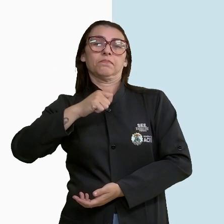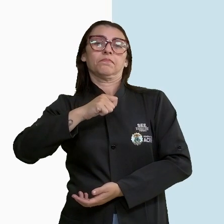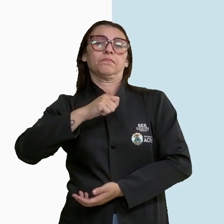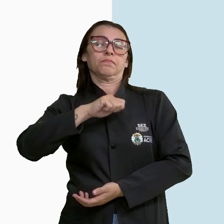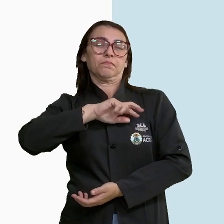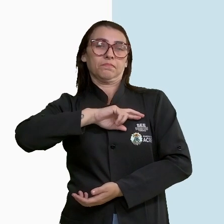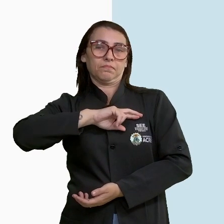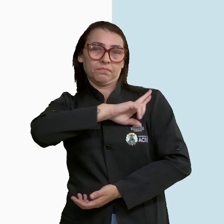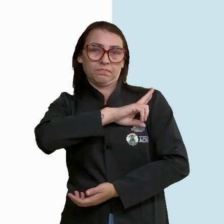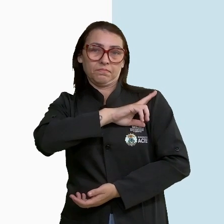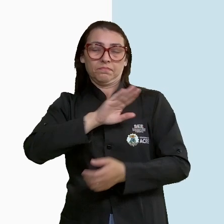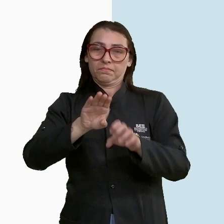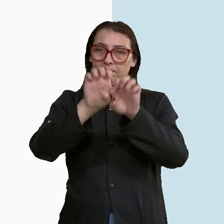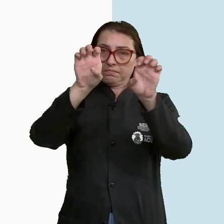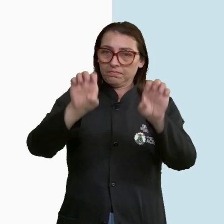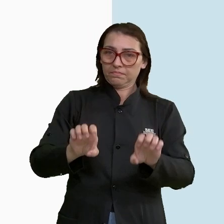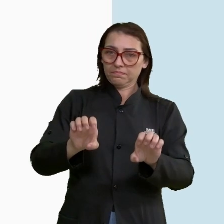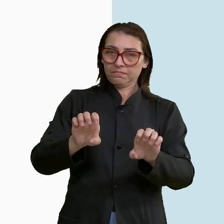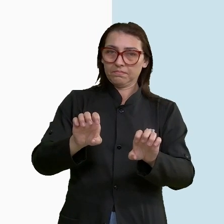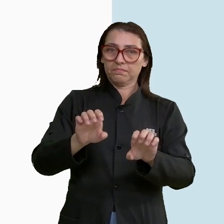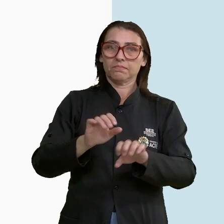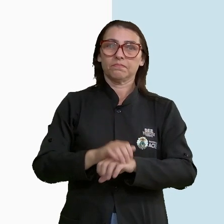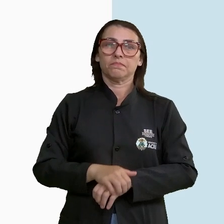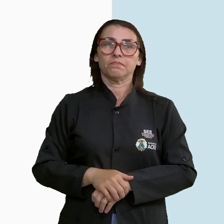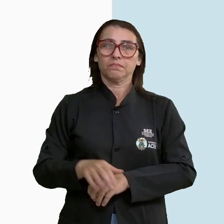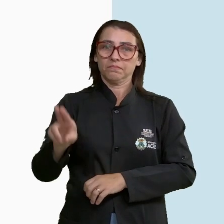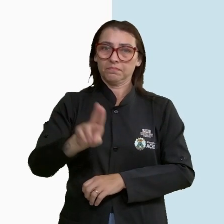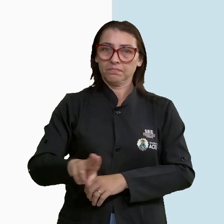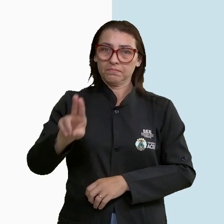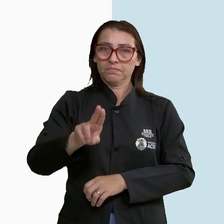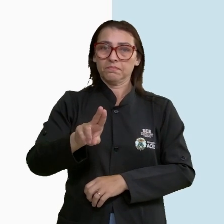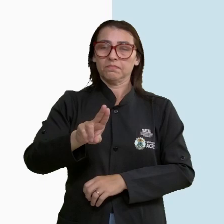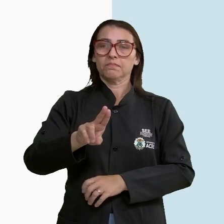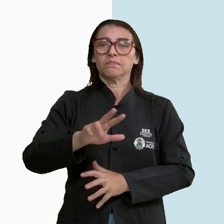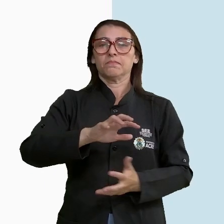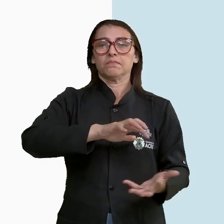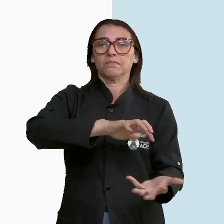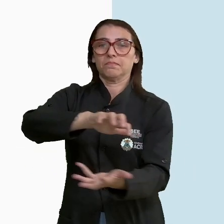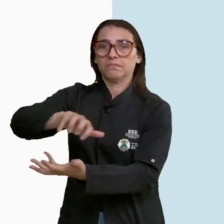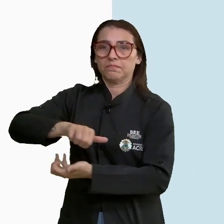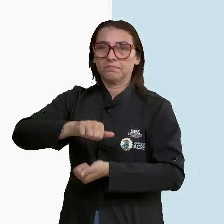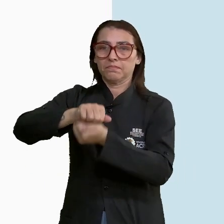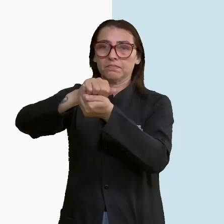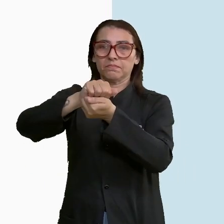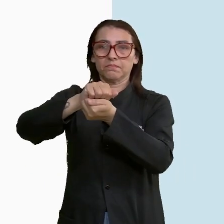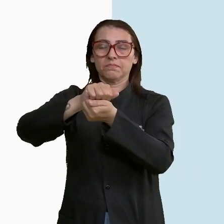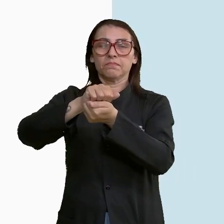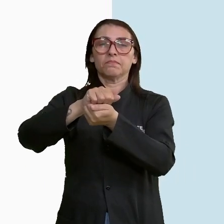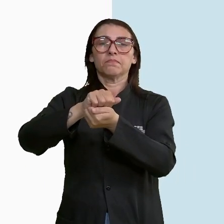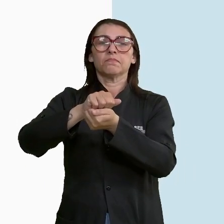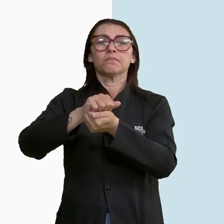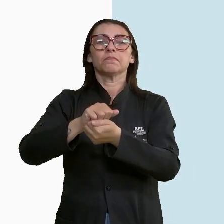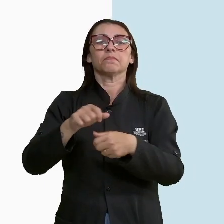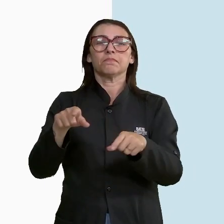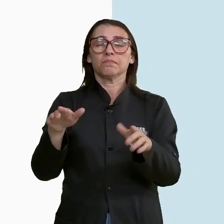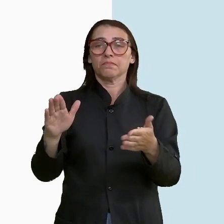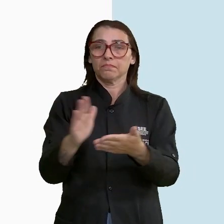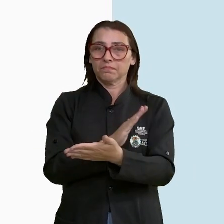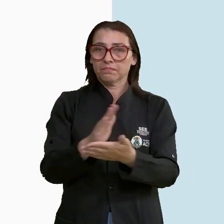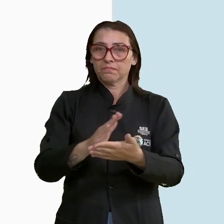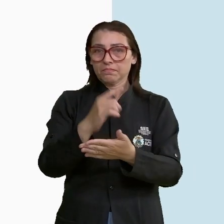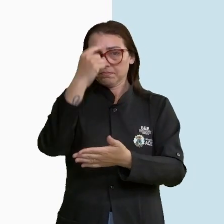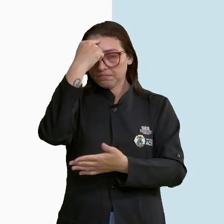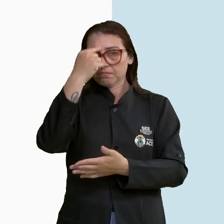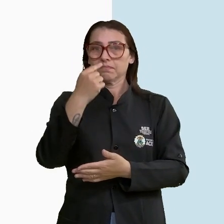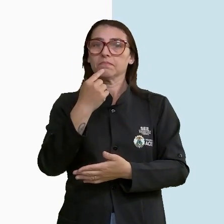versus racismo estrutural, consumismo versus sustentabilidade. Aí tem algumas